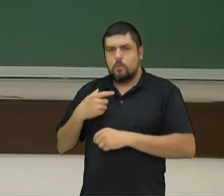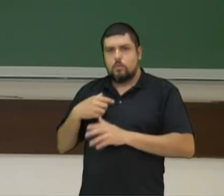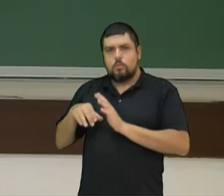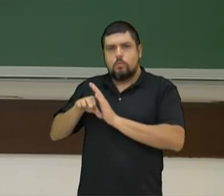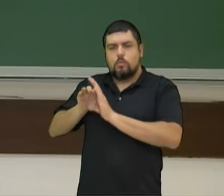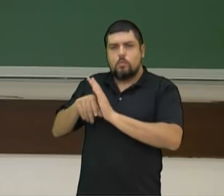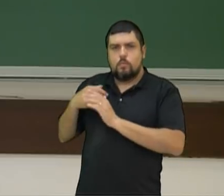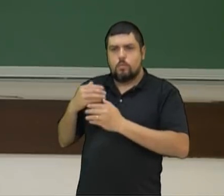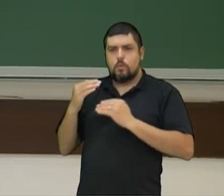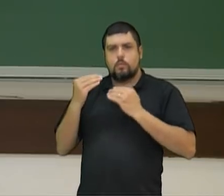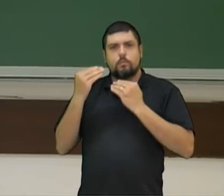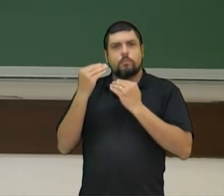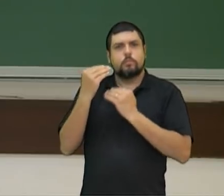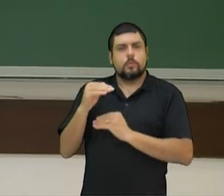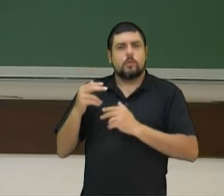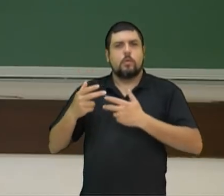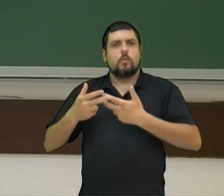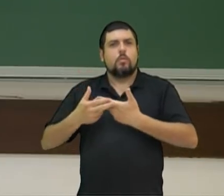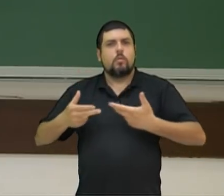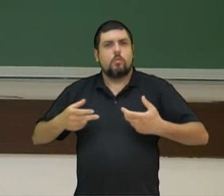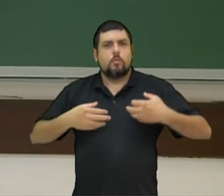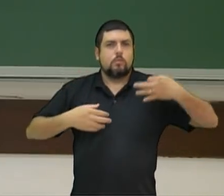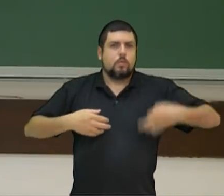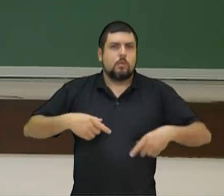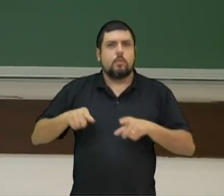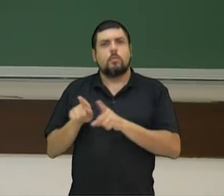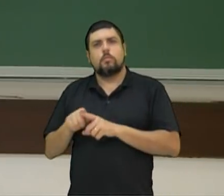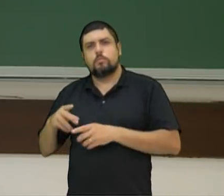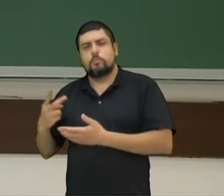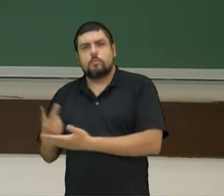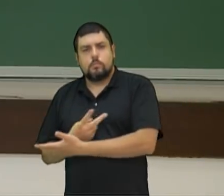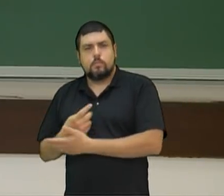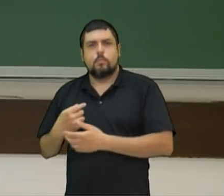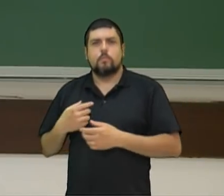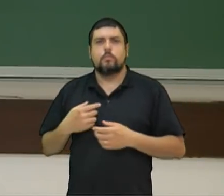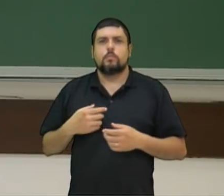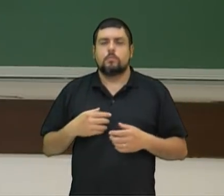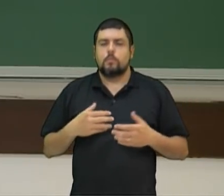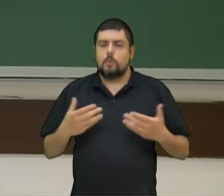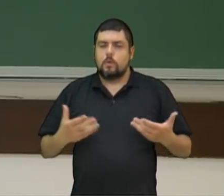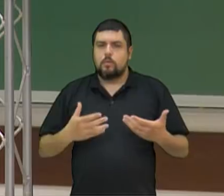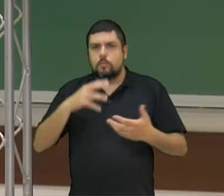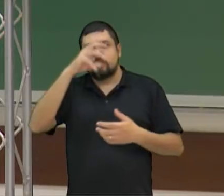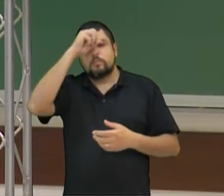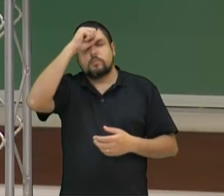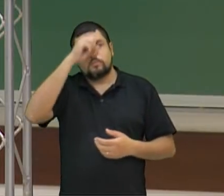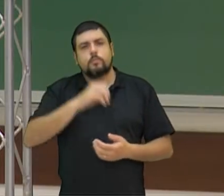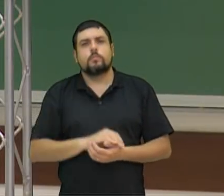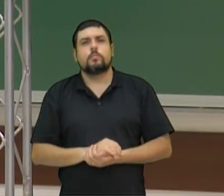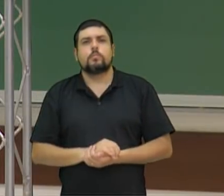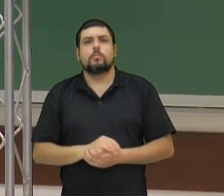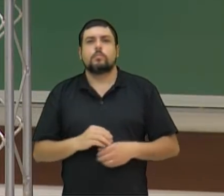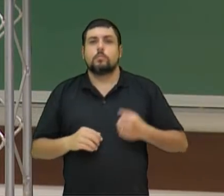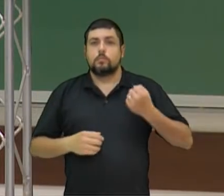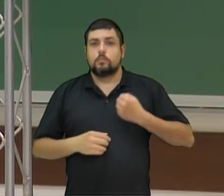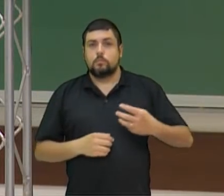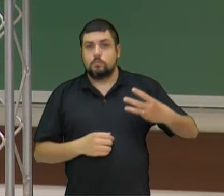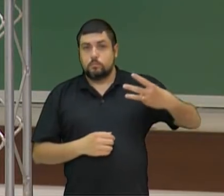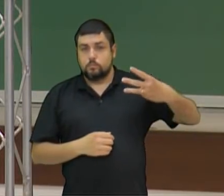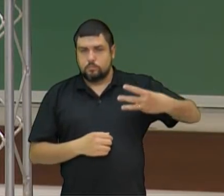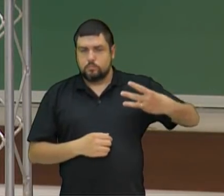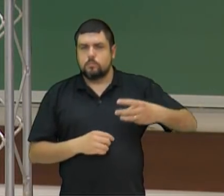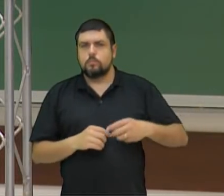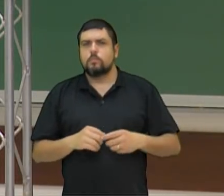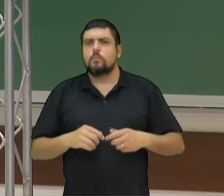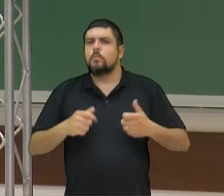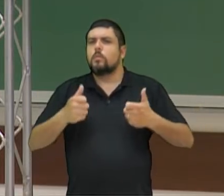paradigma de coisa certa ou errada. Então é um pouquinho disso que a gente está vendo agora. Na questão 3, eu vou pedir para vocês o que